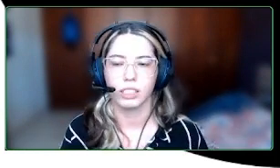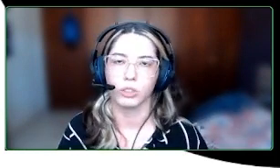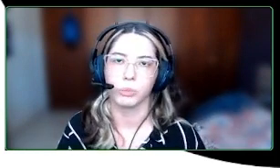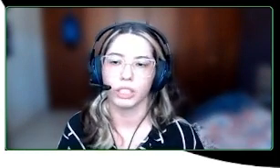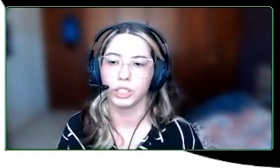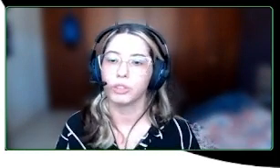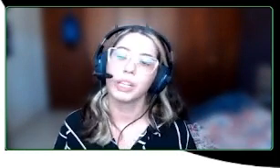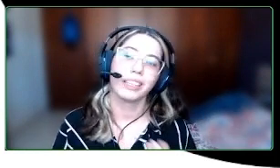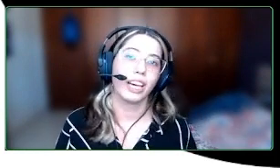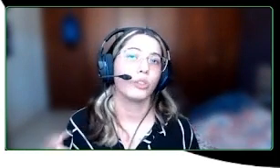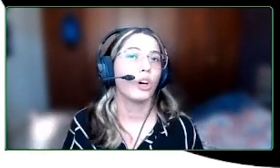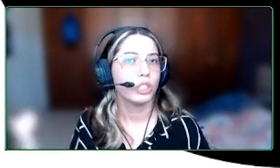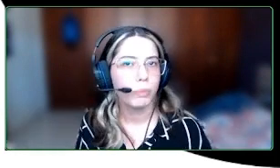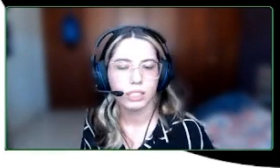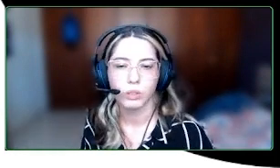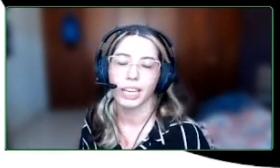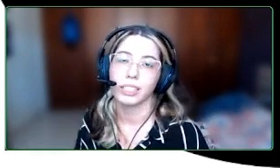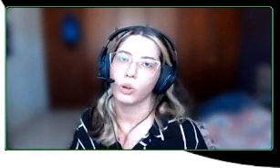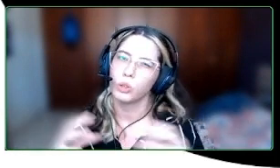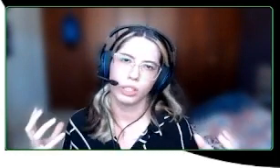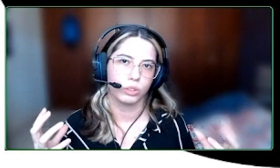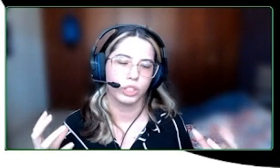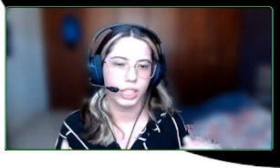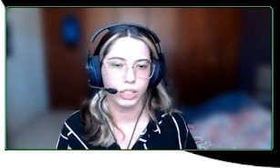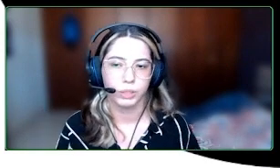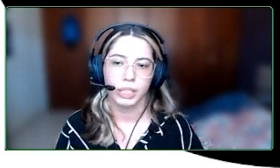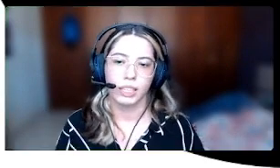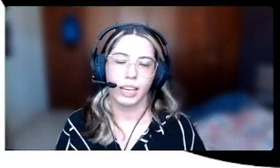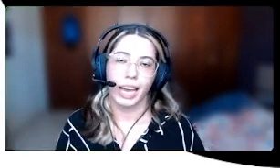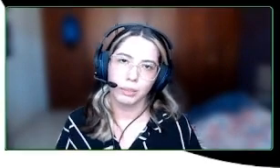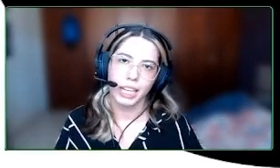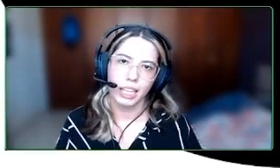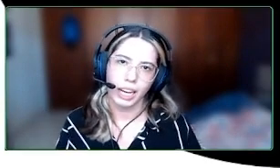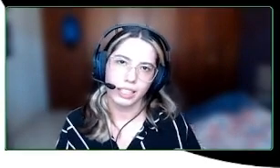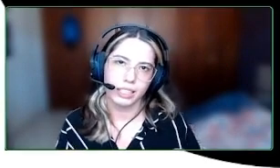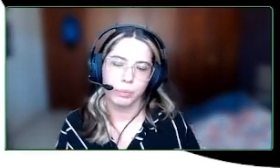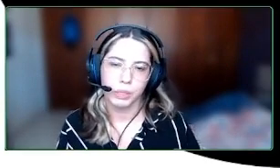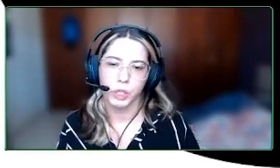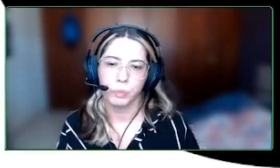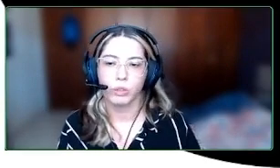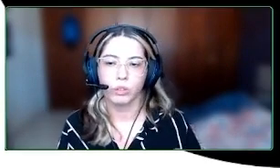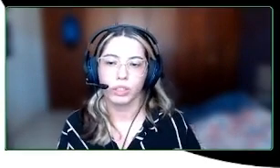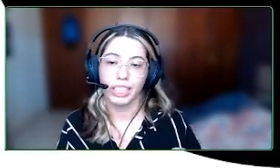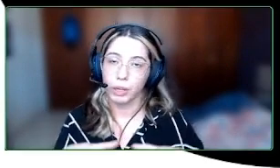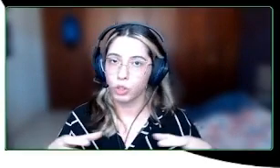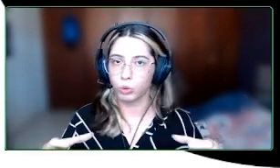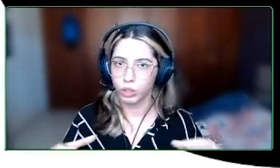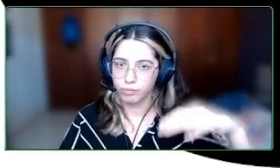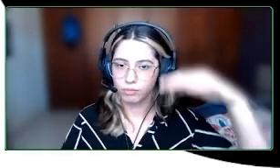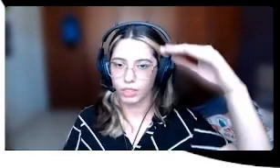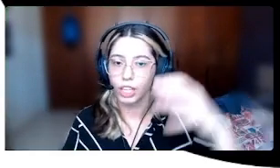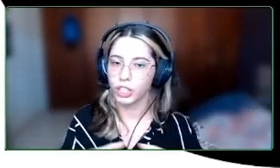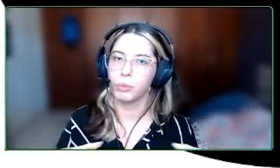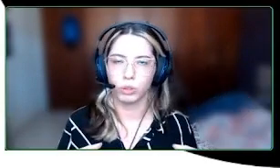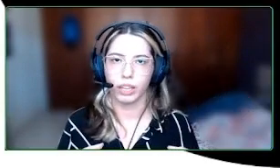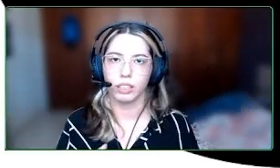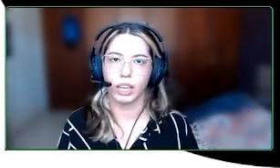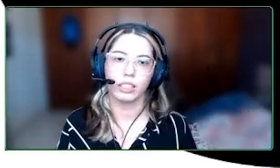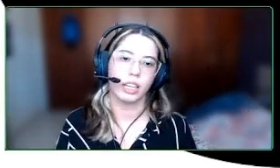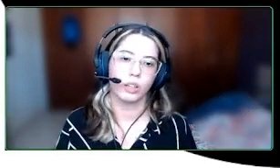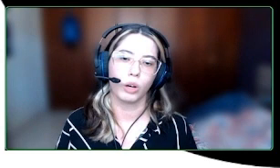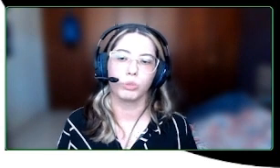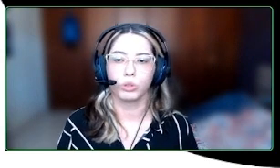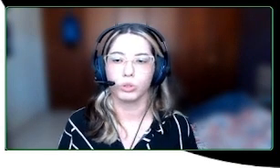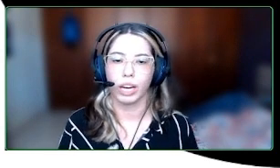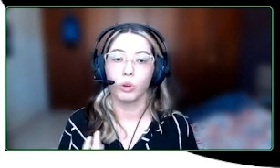como falo, que é o nome científico, da região norte do Brasil, e ela tem 8 anos de idade. Essa madeira é caracterizada principalmente pelo incremento de altura e diâmetro dela. E